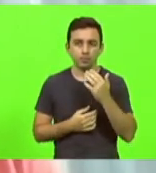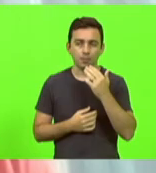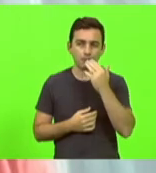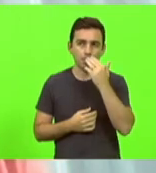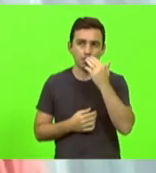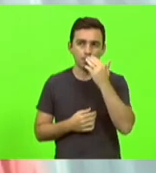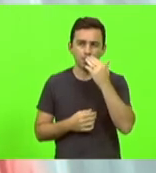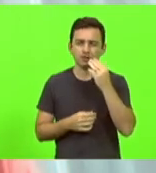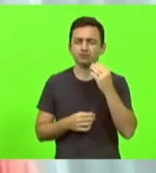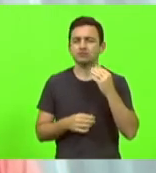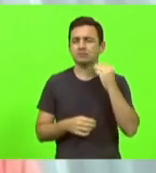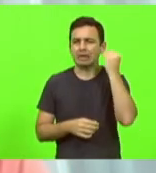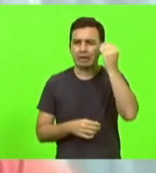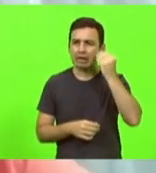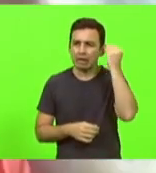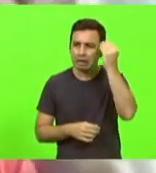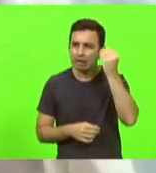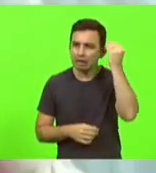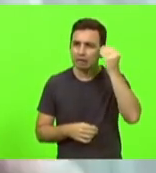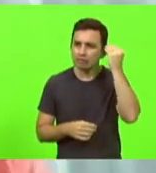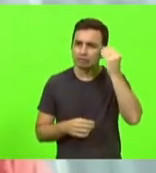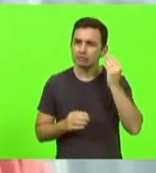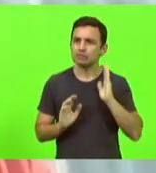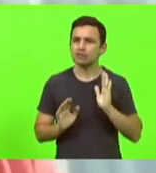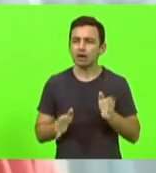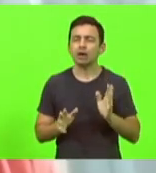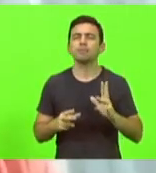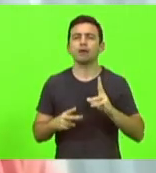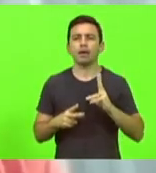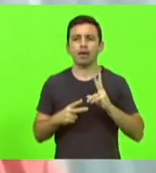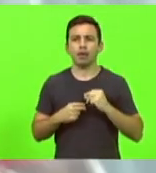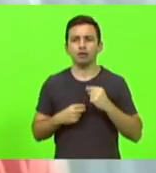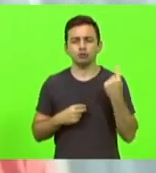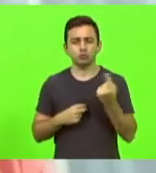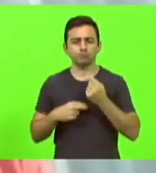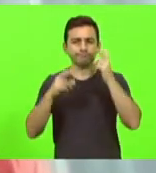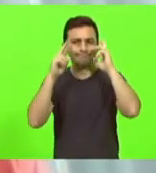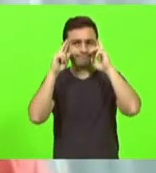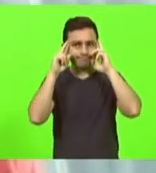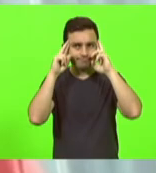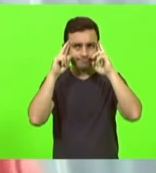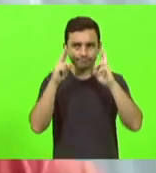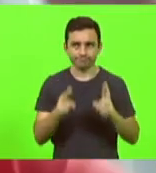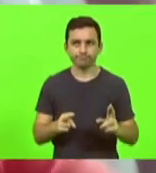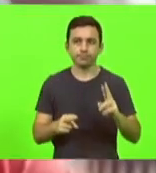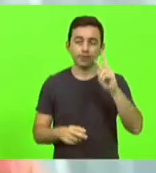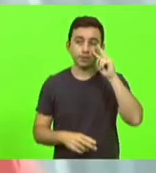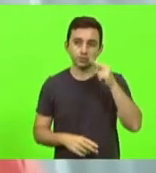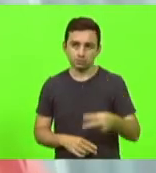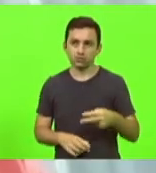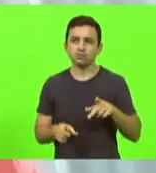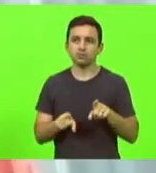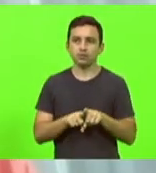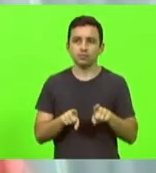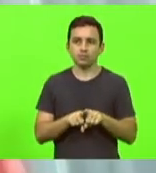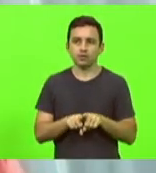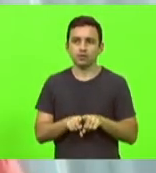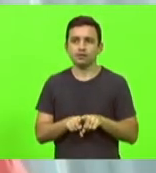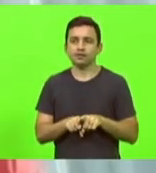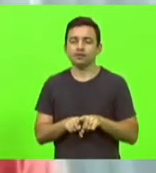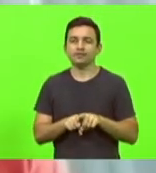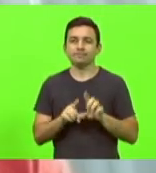experiência nessa casa, né, que merece todo o nosso respeito e o nosso reconhecimento, que é o grande,